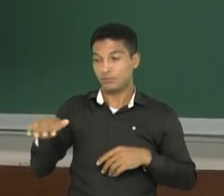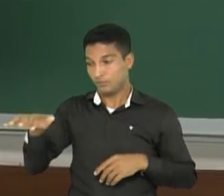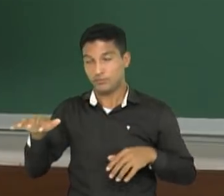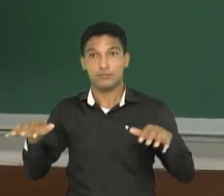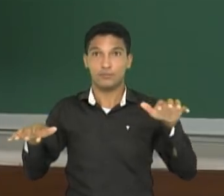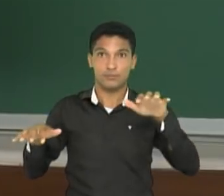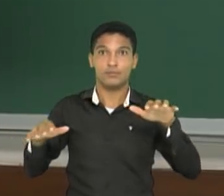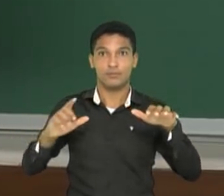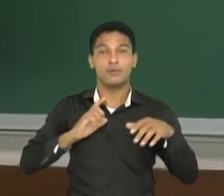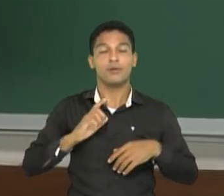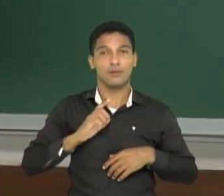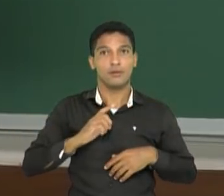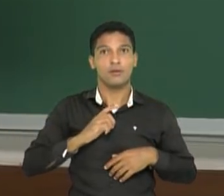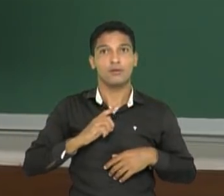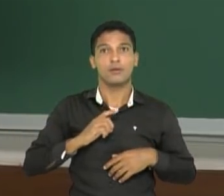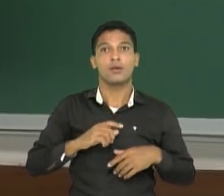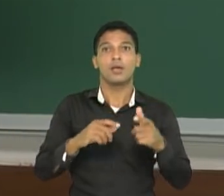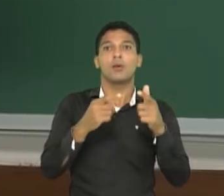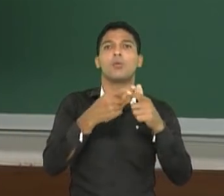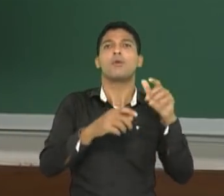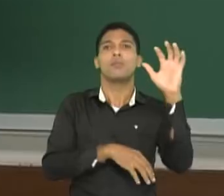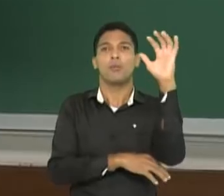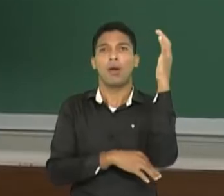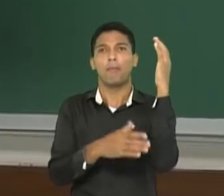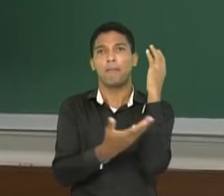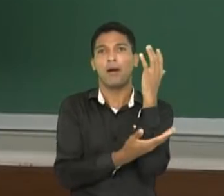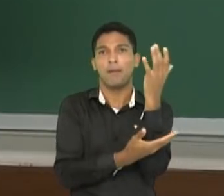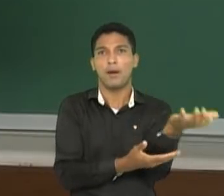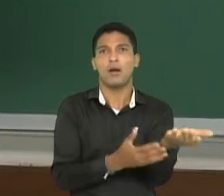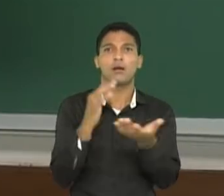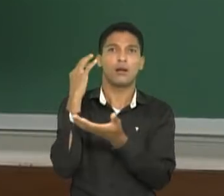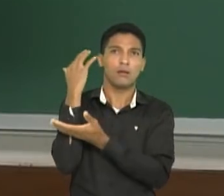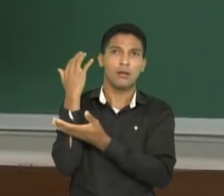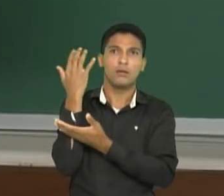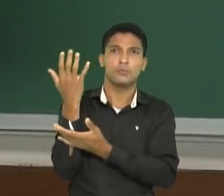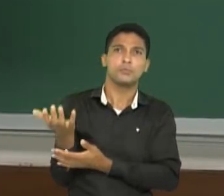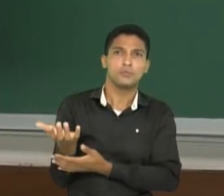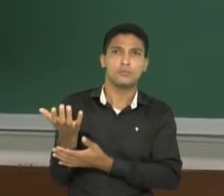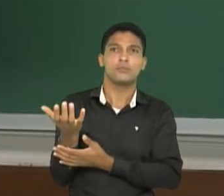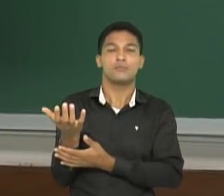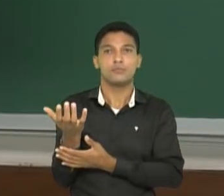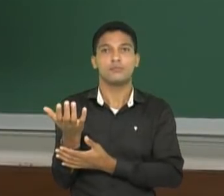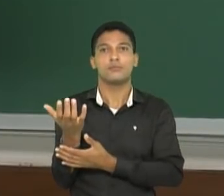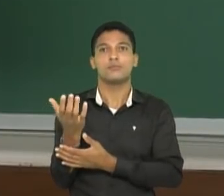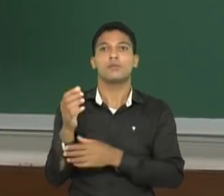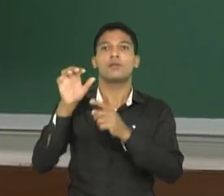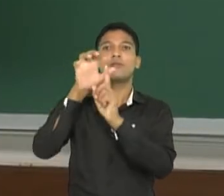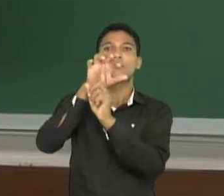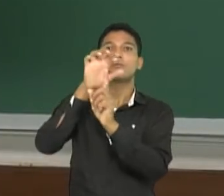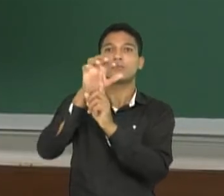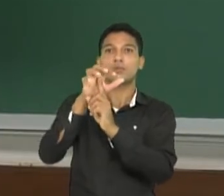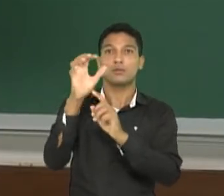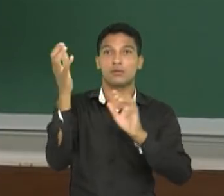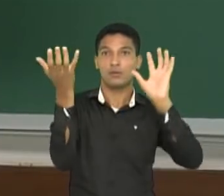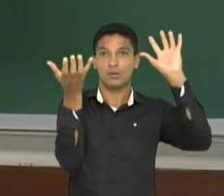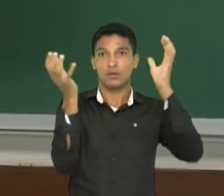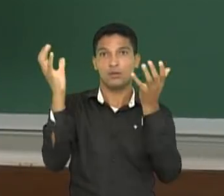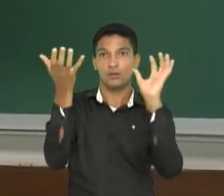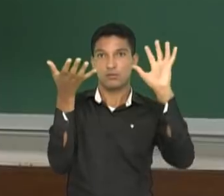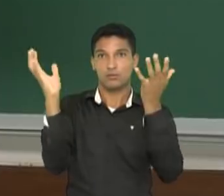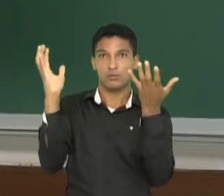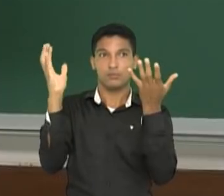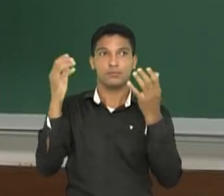né? Também nós vamos ter ali o uso da prática da agricultura familiar e da pecuária extensiva, tanto na região